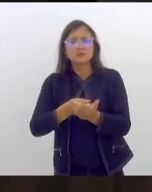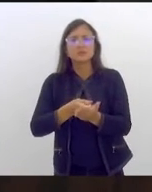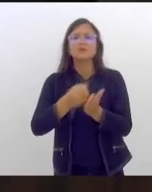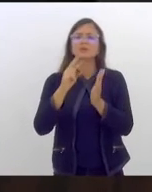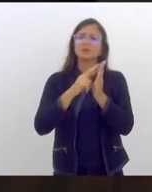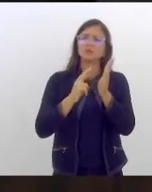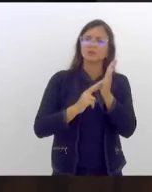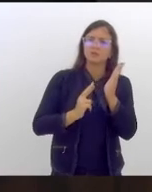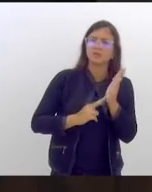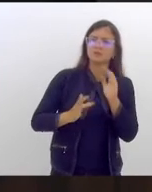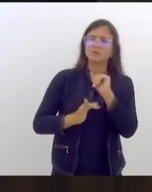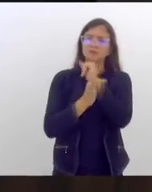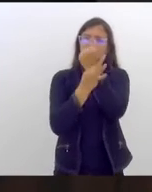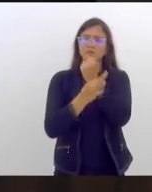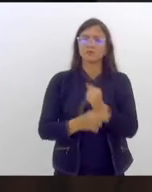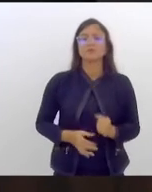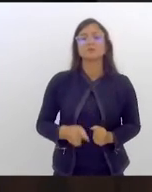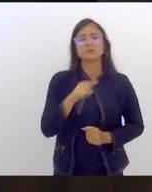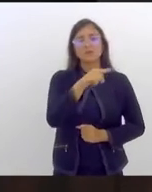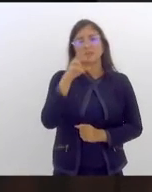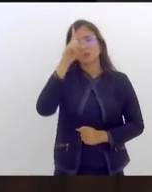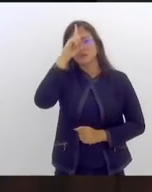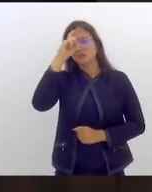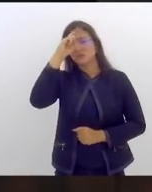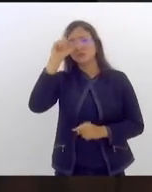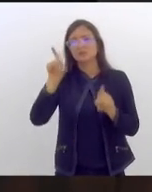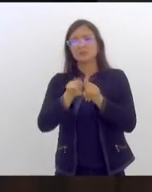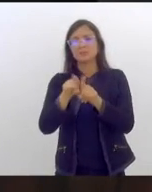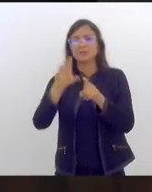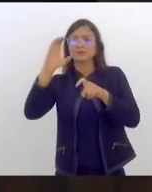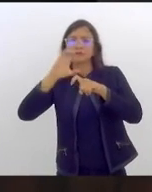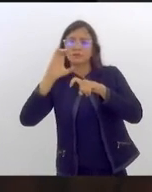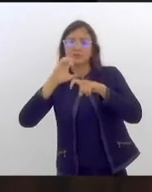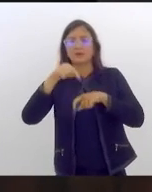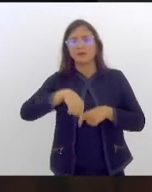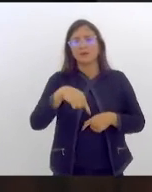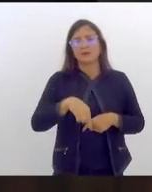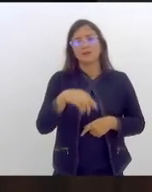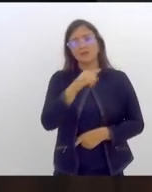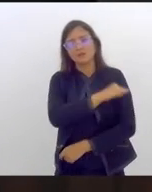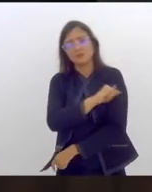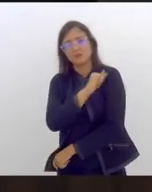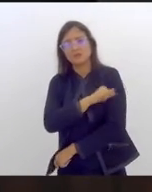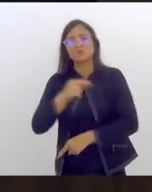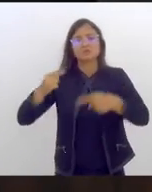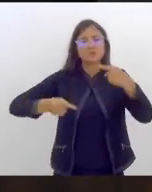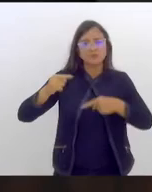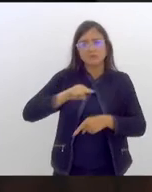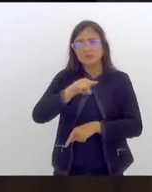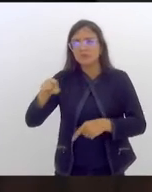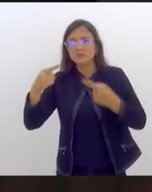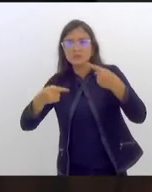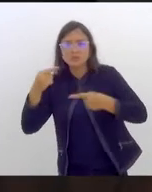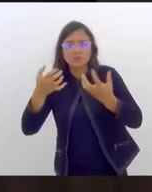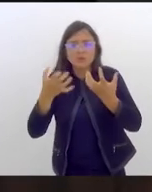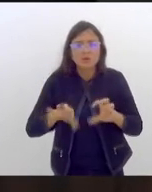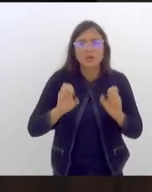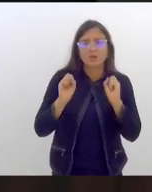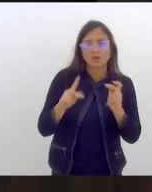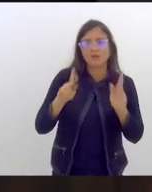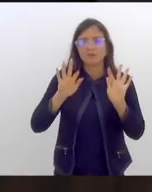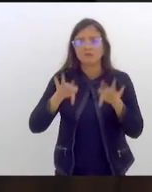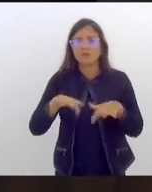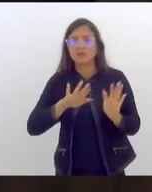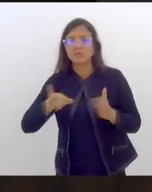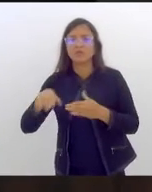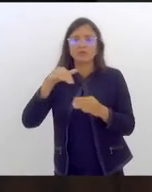instalações hospitalares e Clínica do âmbito do Estado do Rio de Janeiro em discussão não havendo o que Queira discutir encerrado a